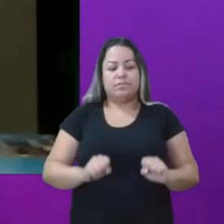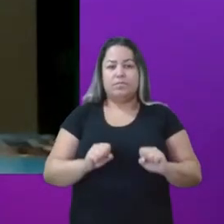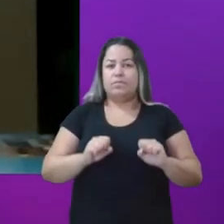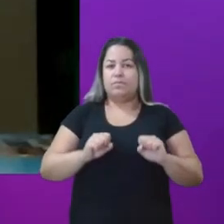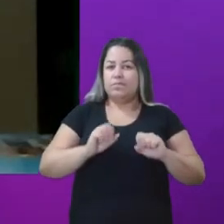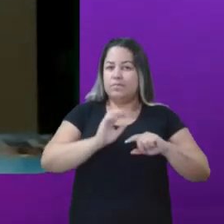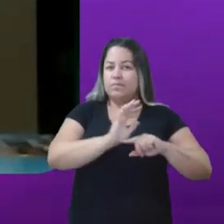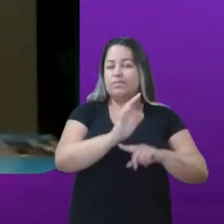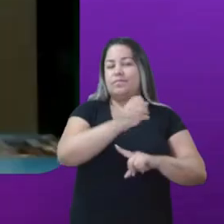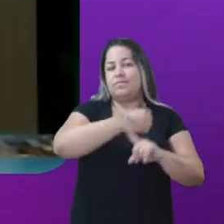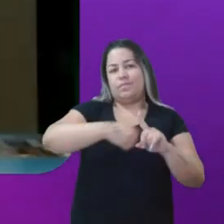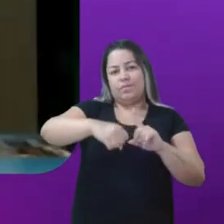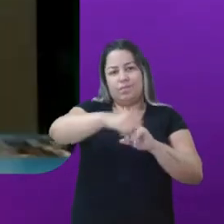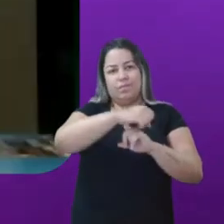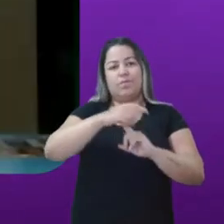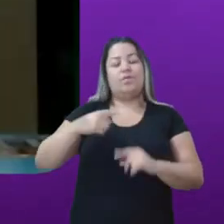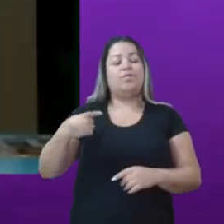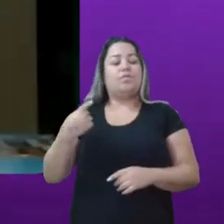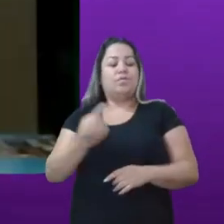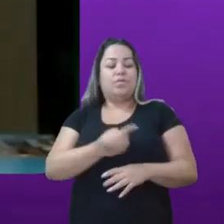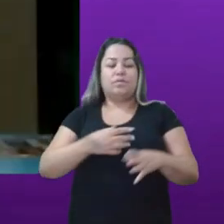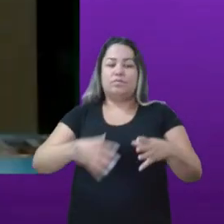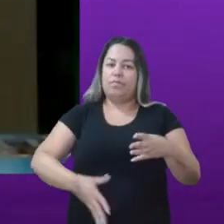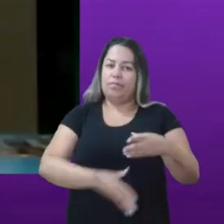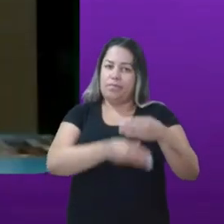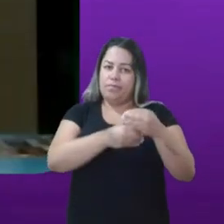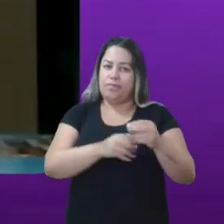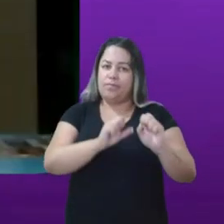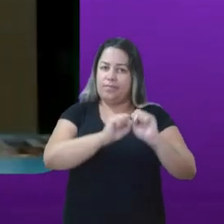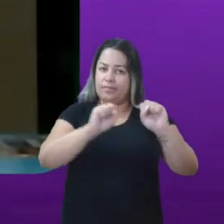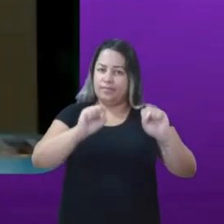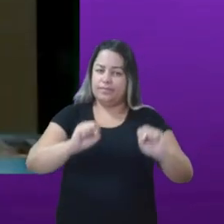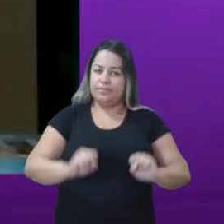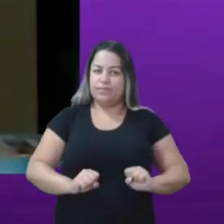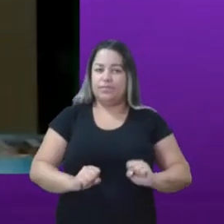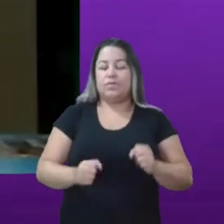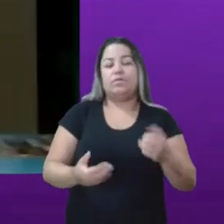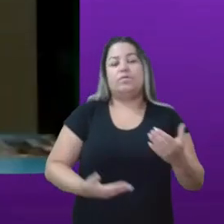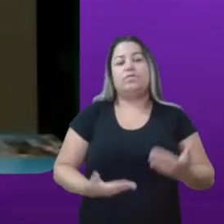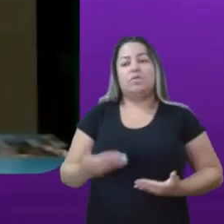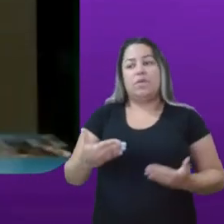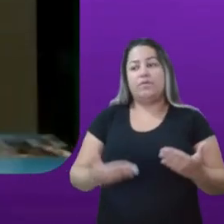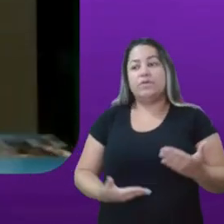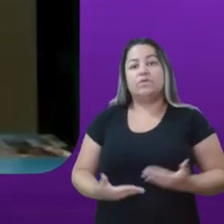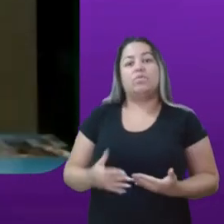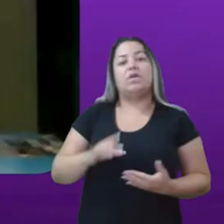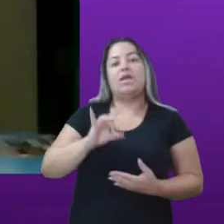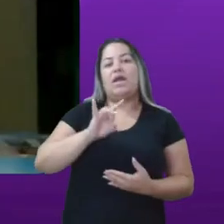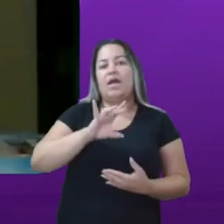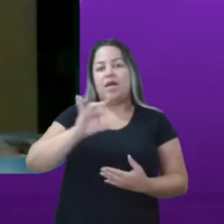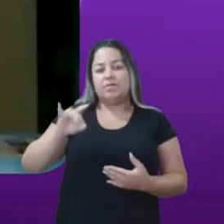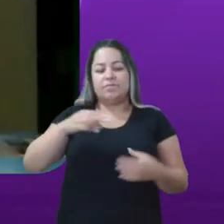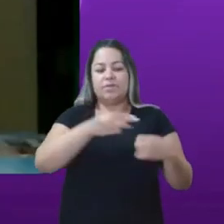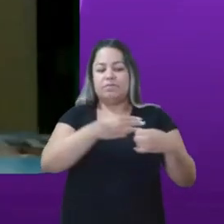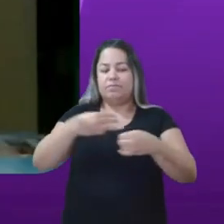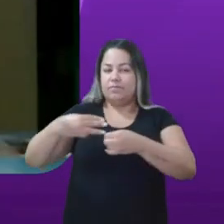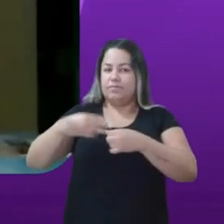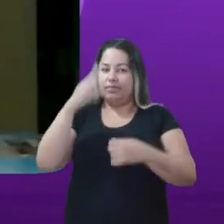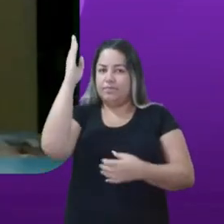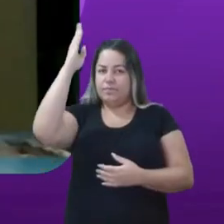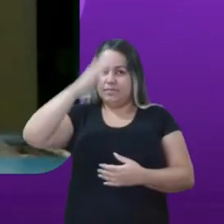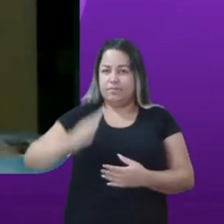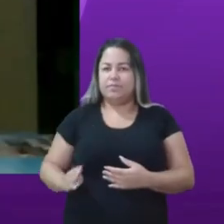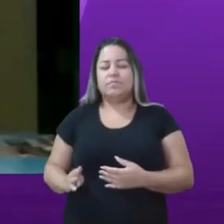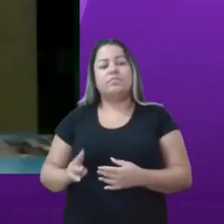Social, nós fomos, ao implantar o sistema e os serviços em cada município brasileiro, nós fomos